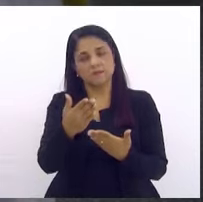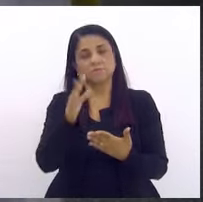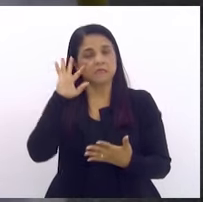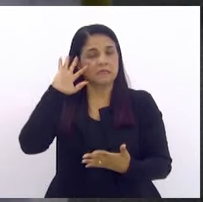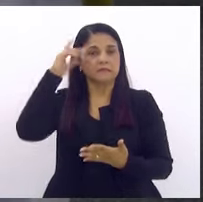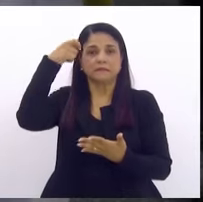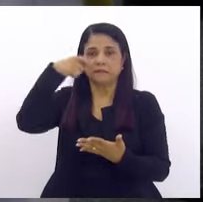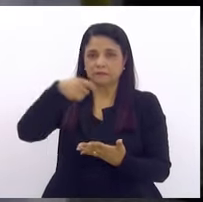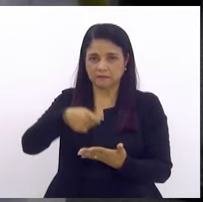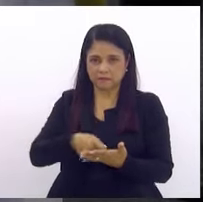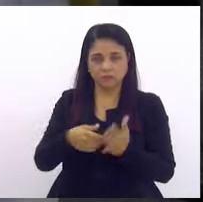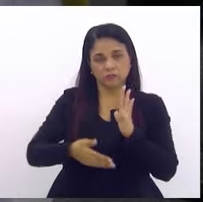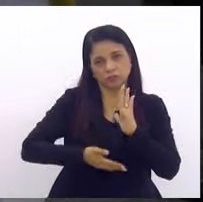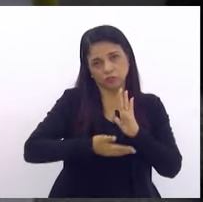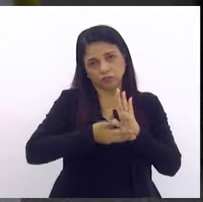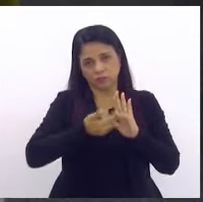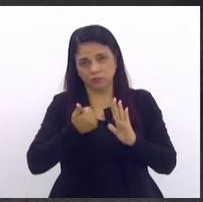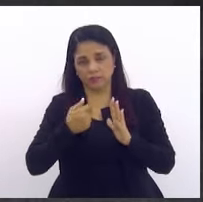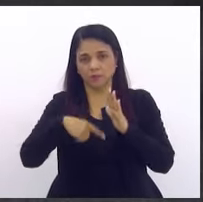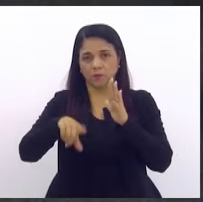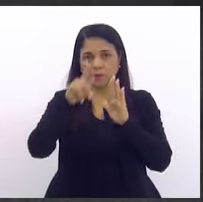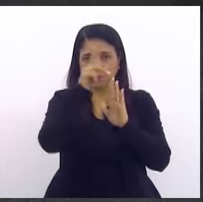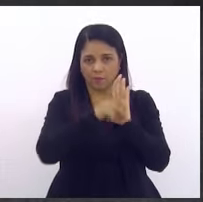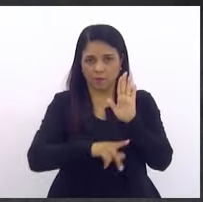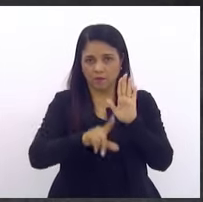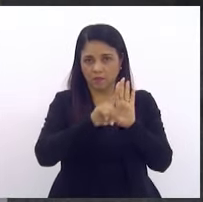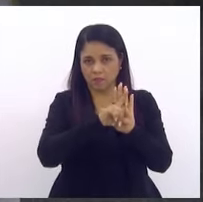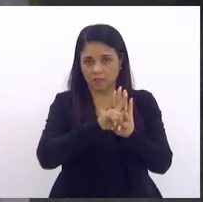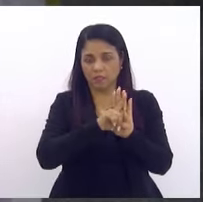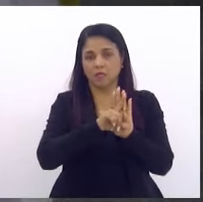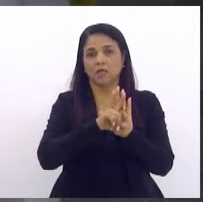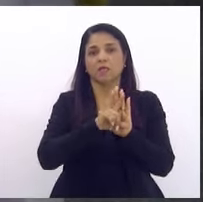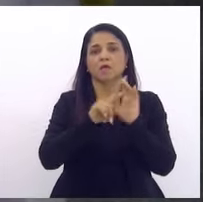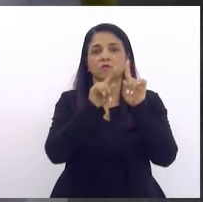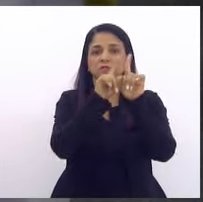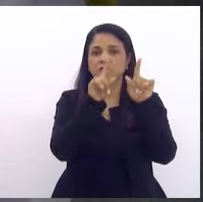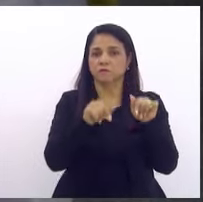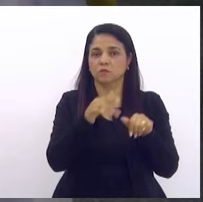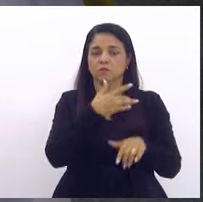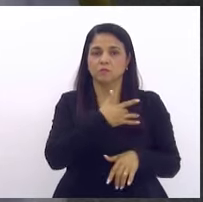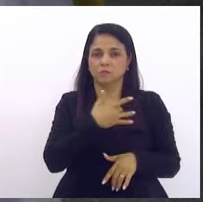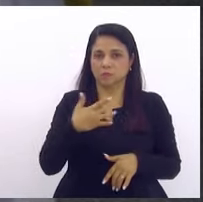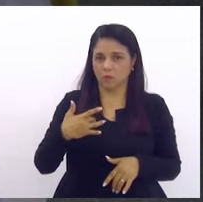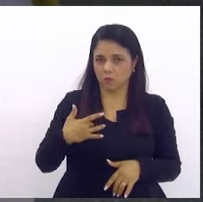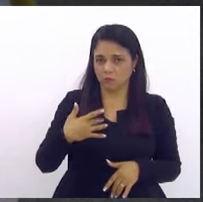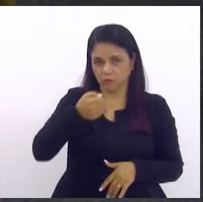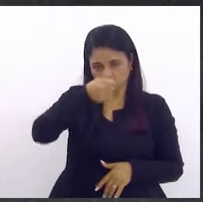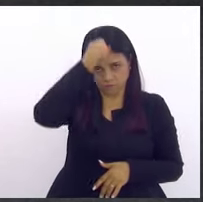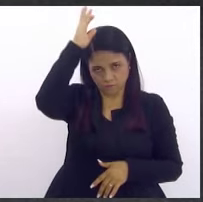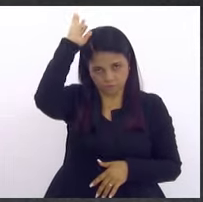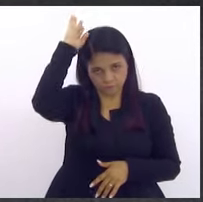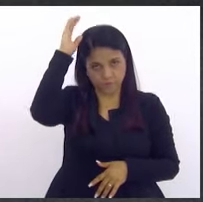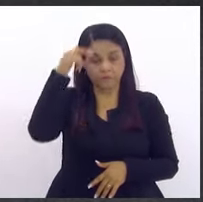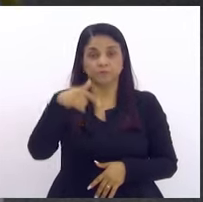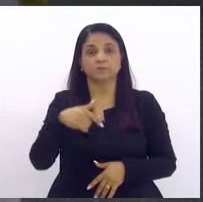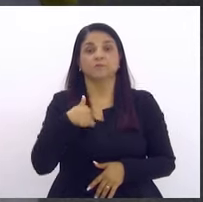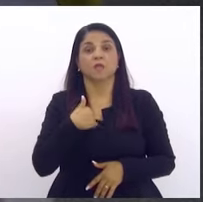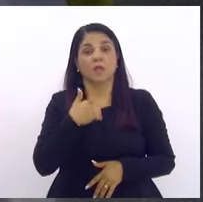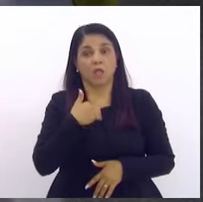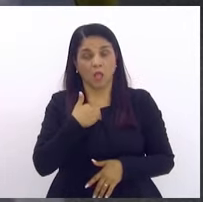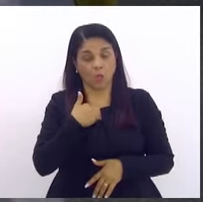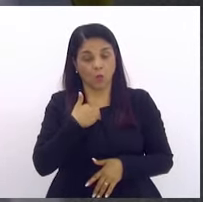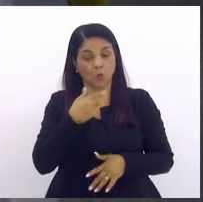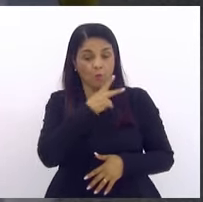decisão da retirada do projeto de lei referente aos servidores da saúde do Corpo de Bombeiros. E o faço como